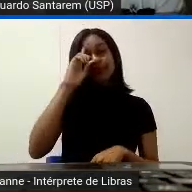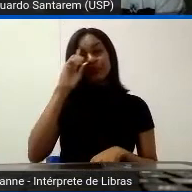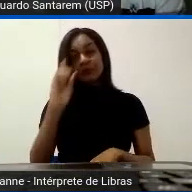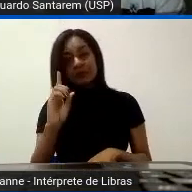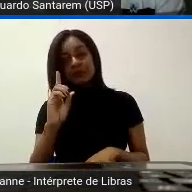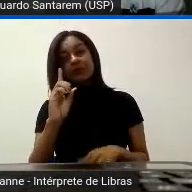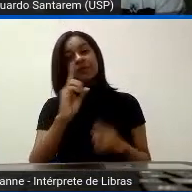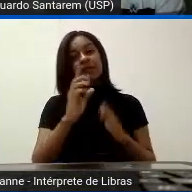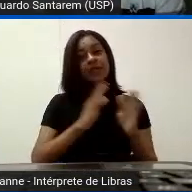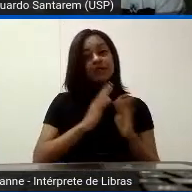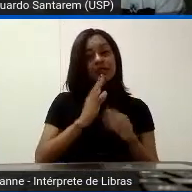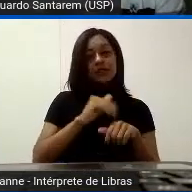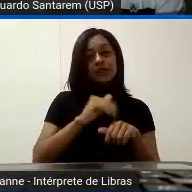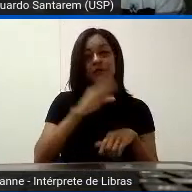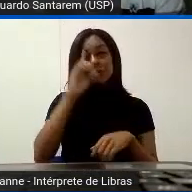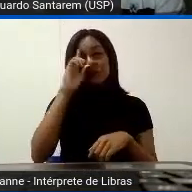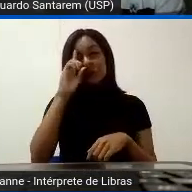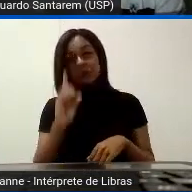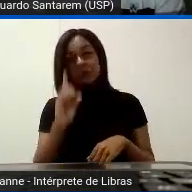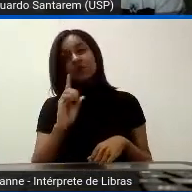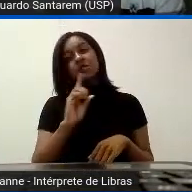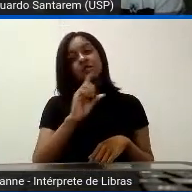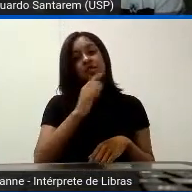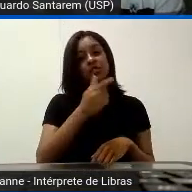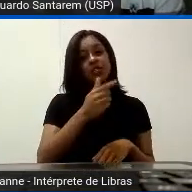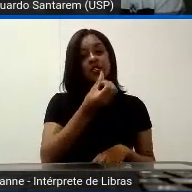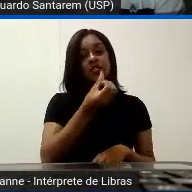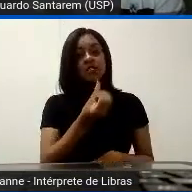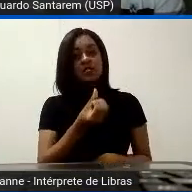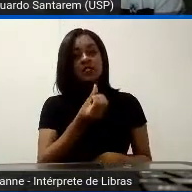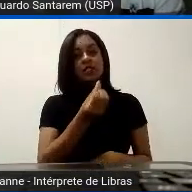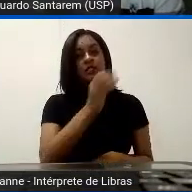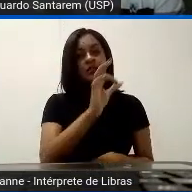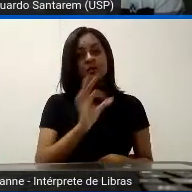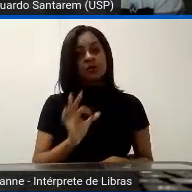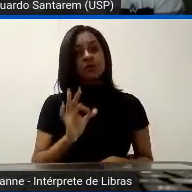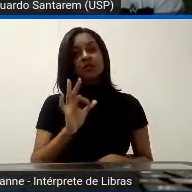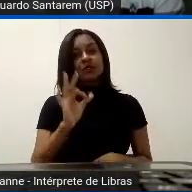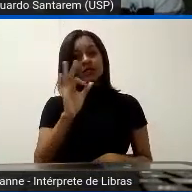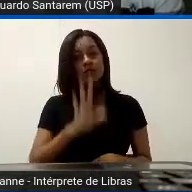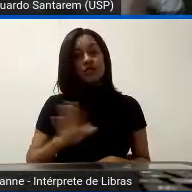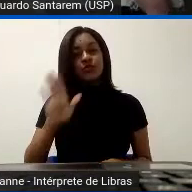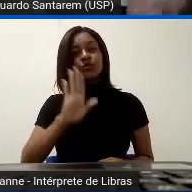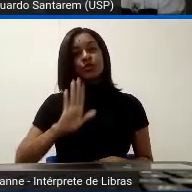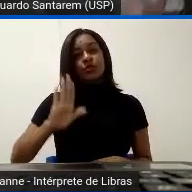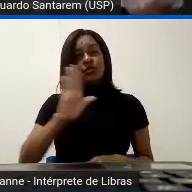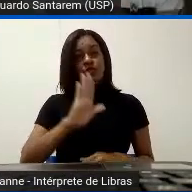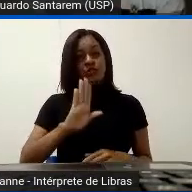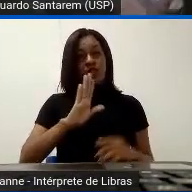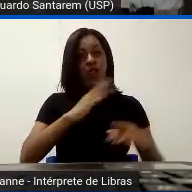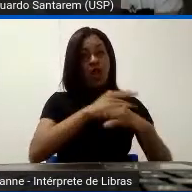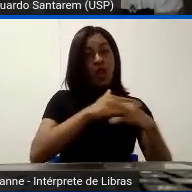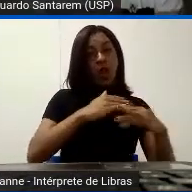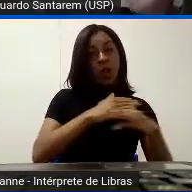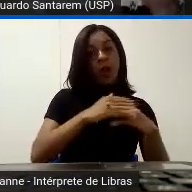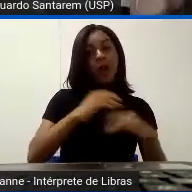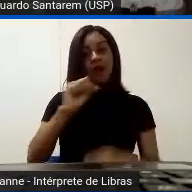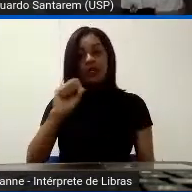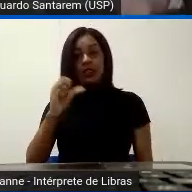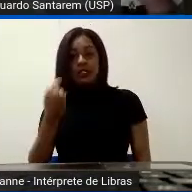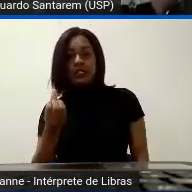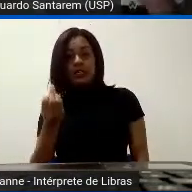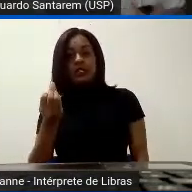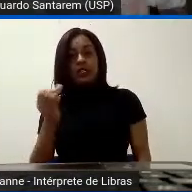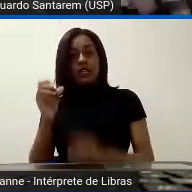dia 71% no geral sendo 73% na área urbana e 58% na área rural ou seja essas pessoas acessam